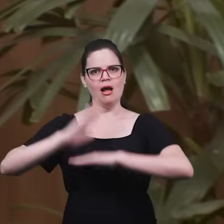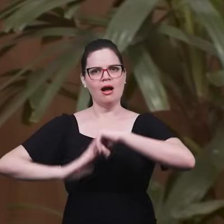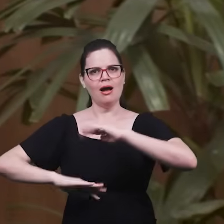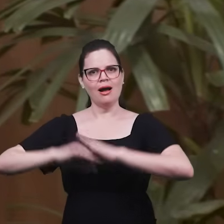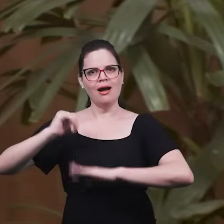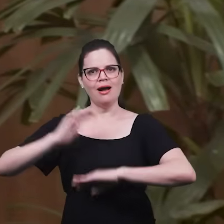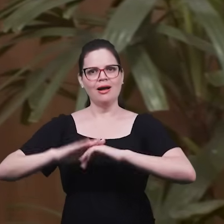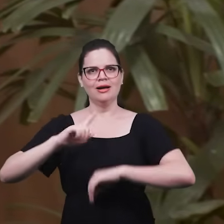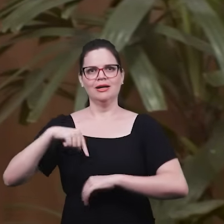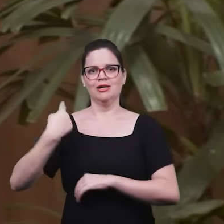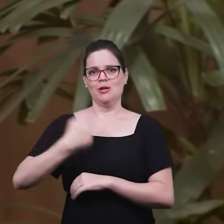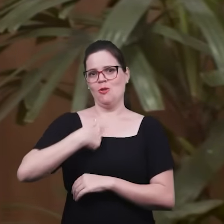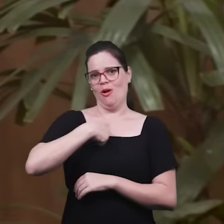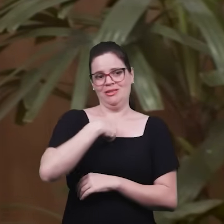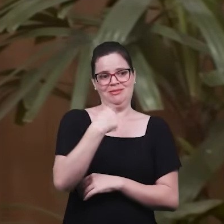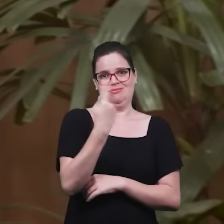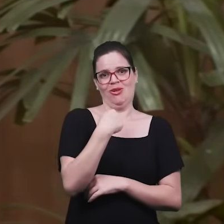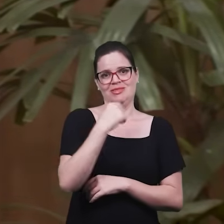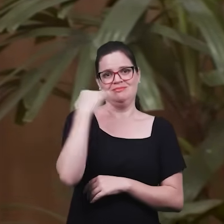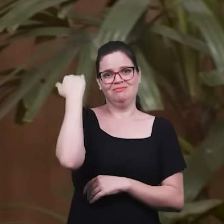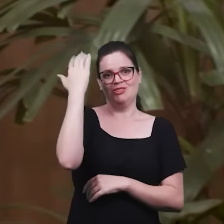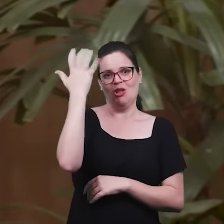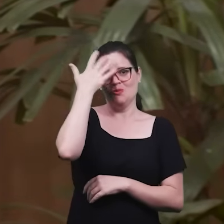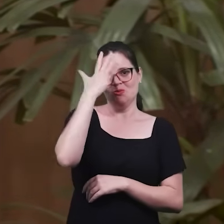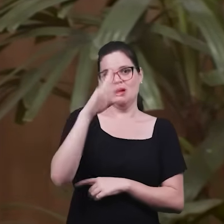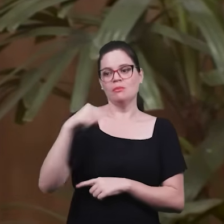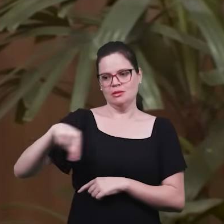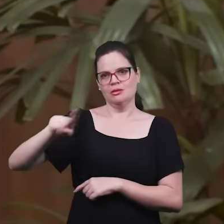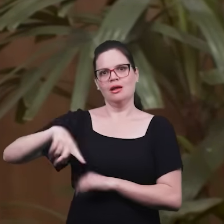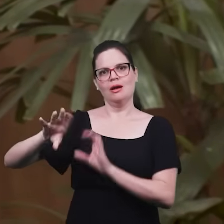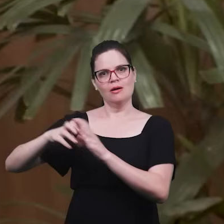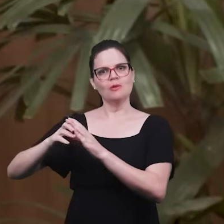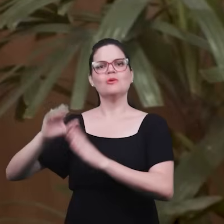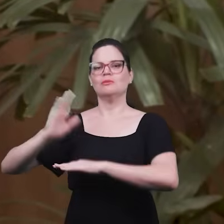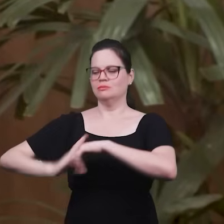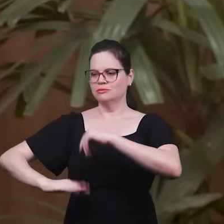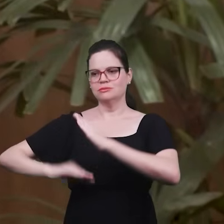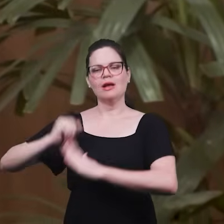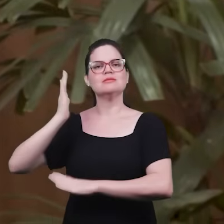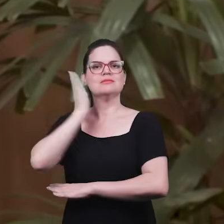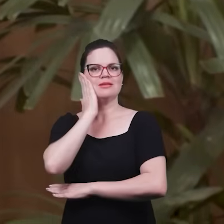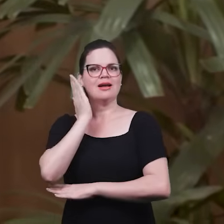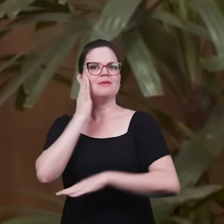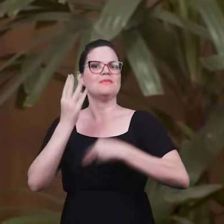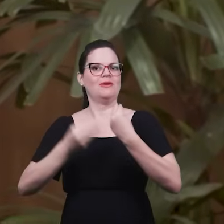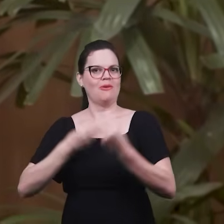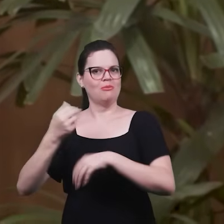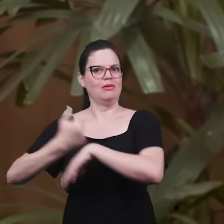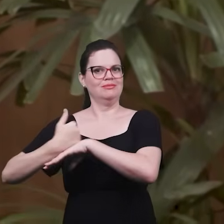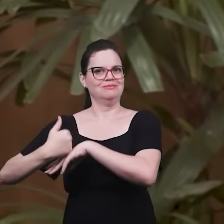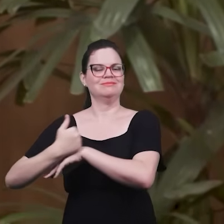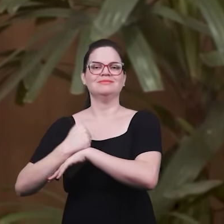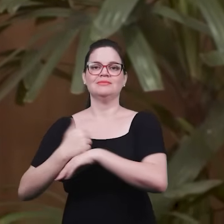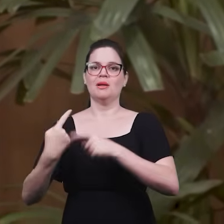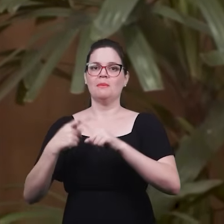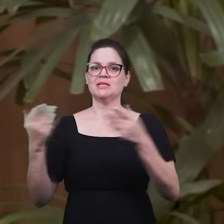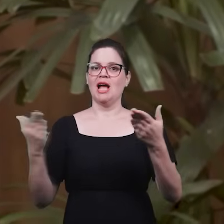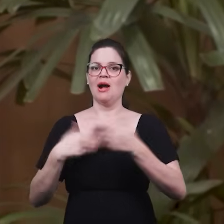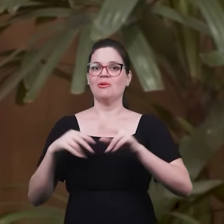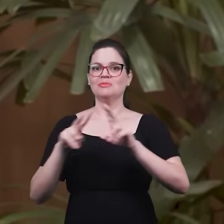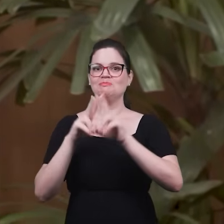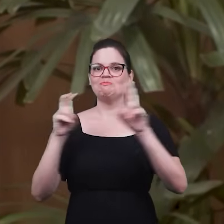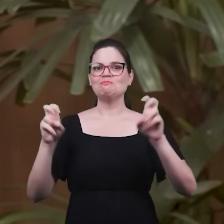nós não sabemos muito bem como operar, mas os jovens já sabem, especialmente nesse tempo